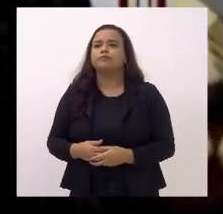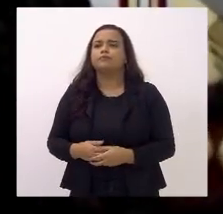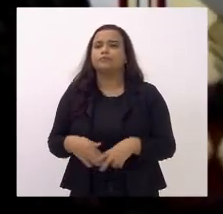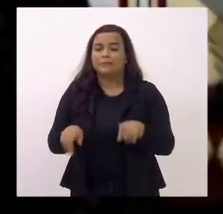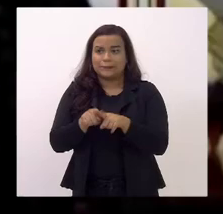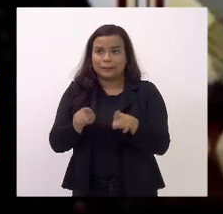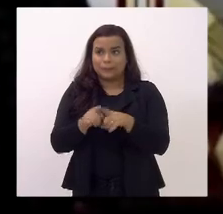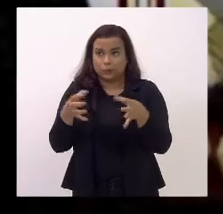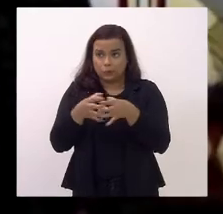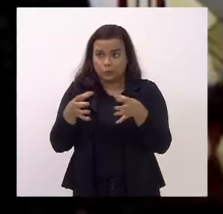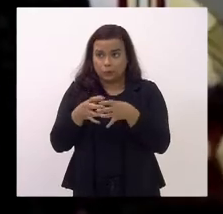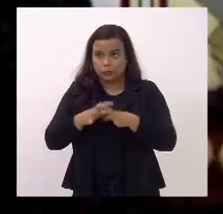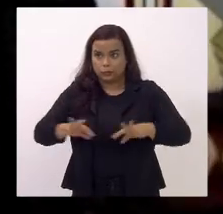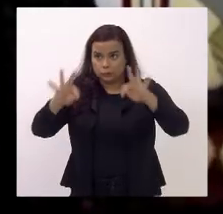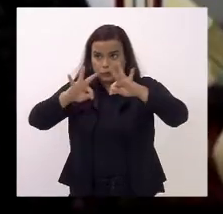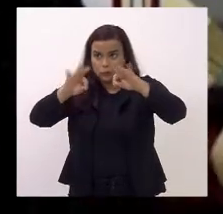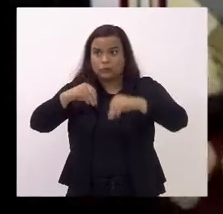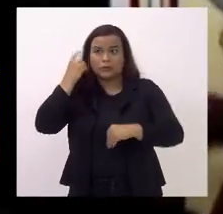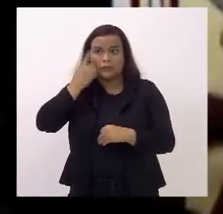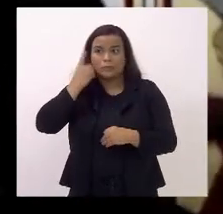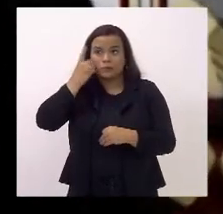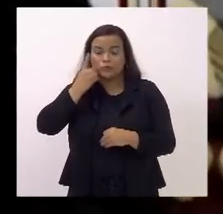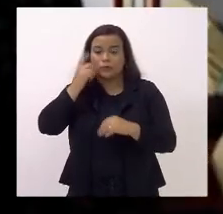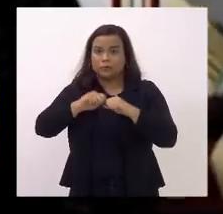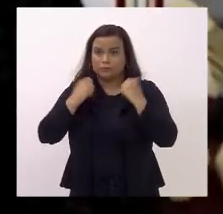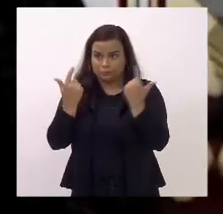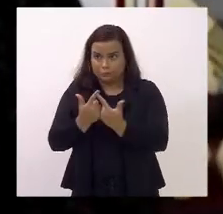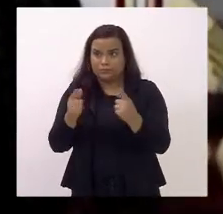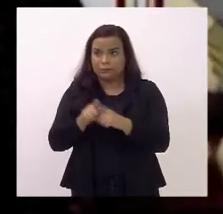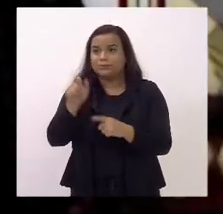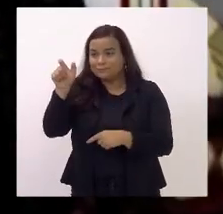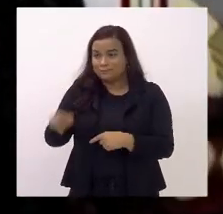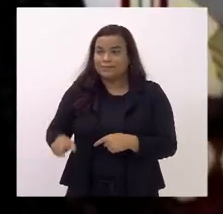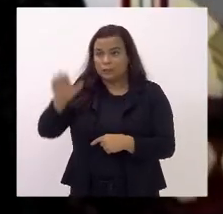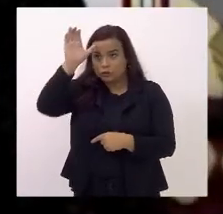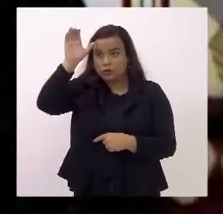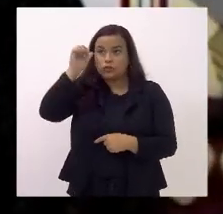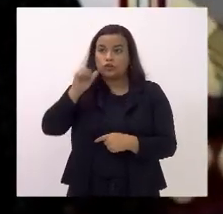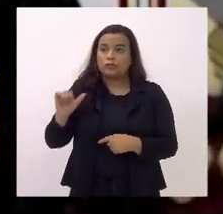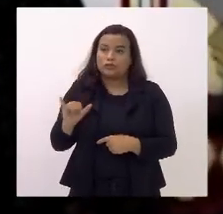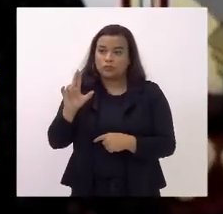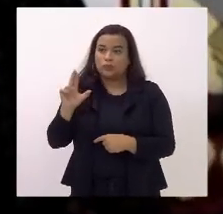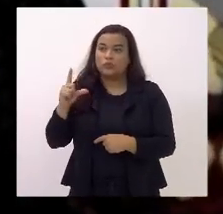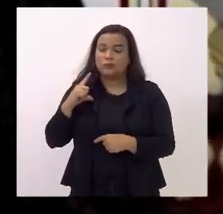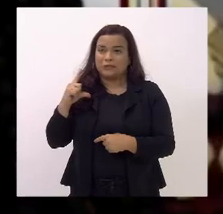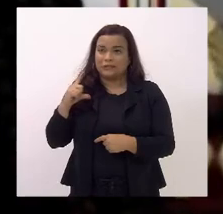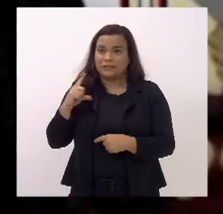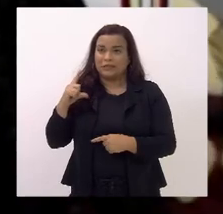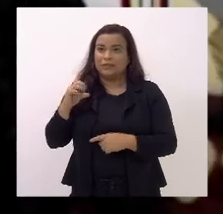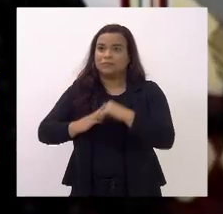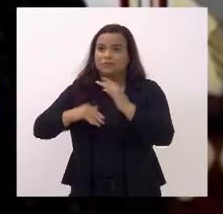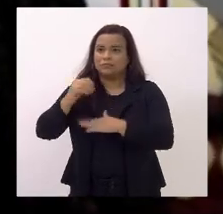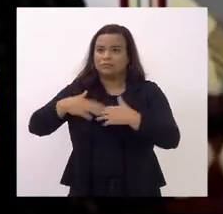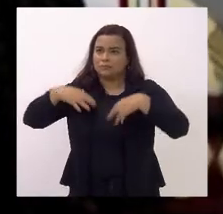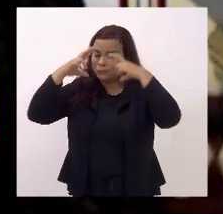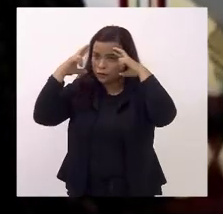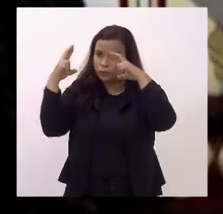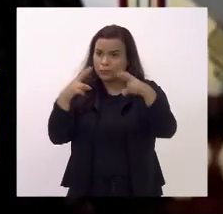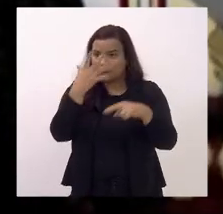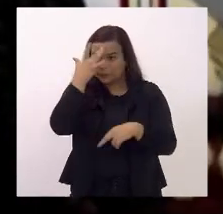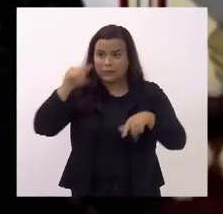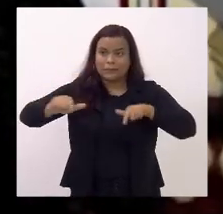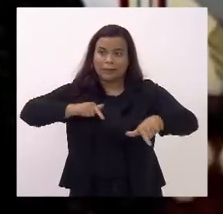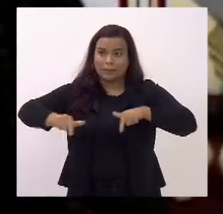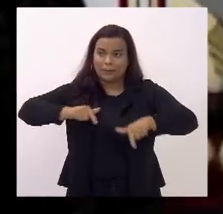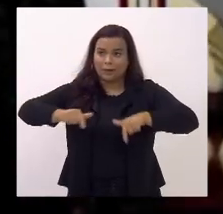corpo de deputados e deputadas dessa casa, a Vossa Excelência, Tia Ju, que é alguém que tem muito respeito pelos trabalhadores